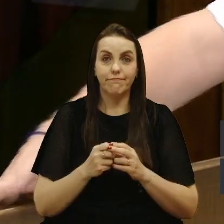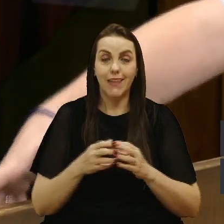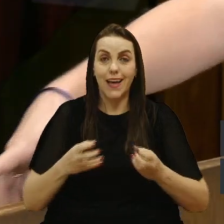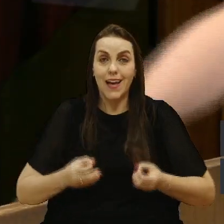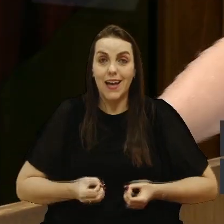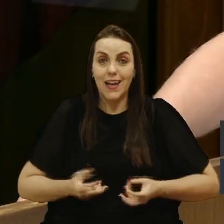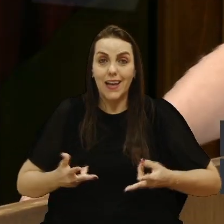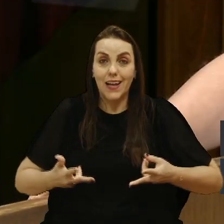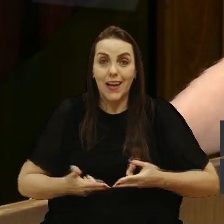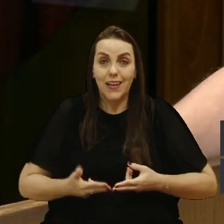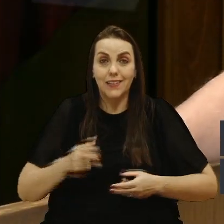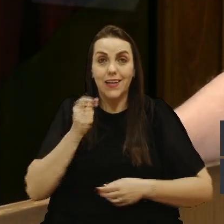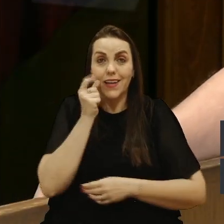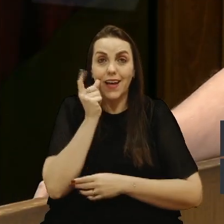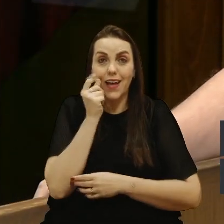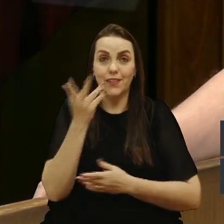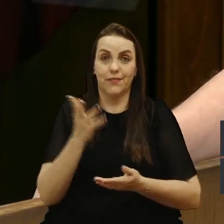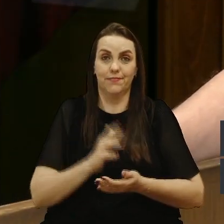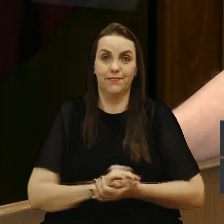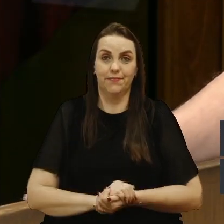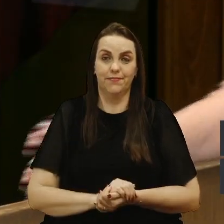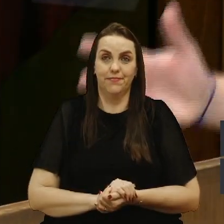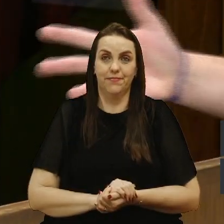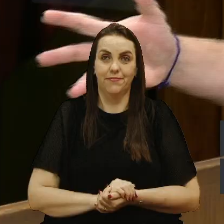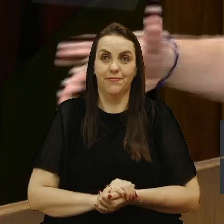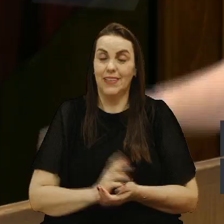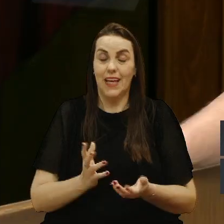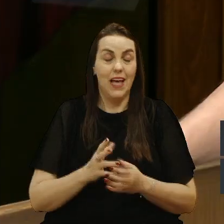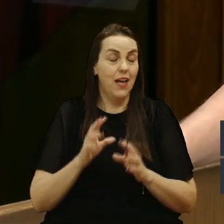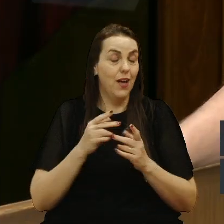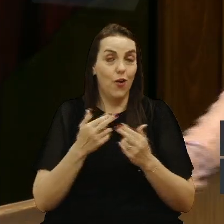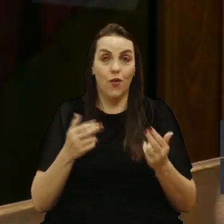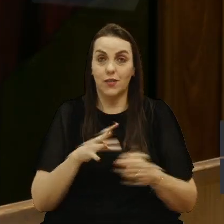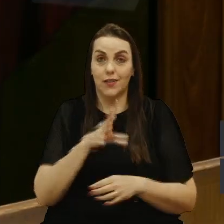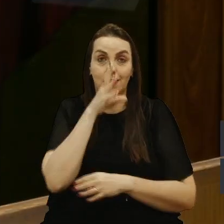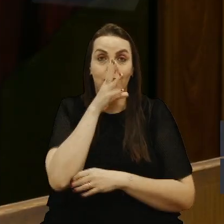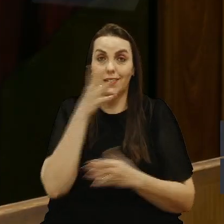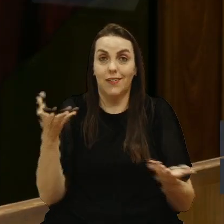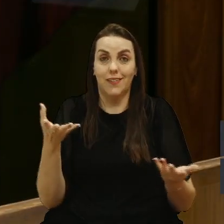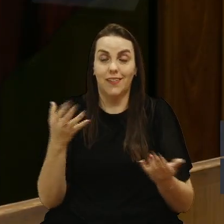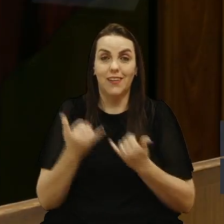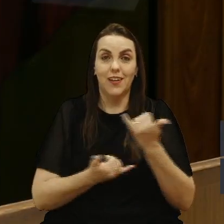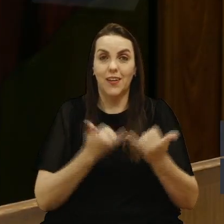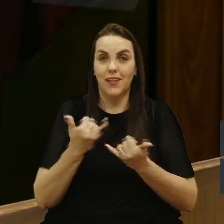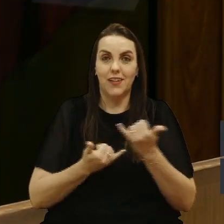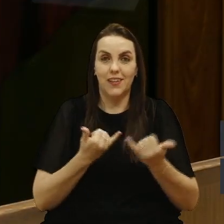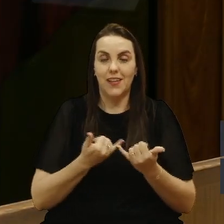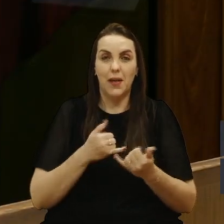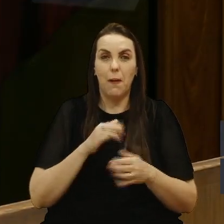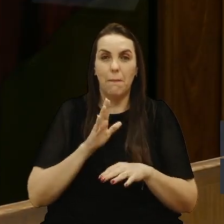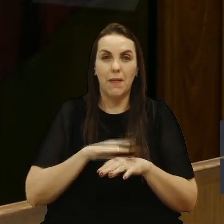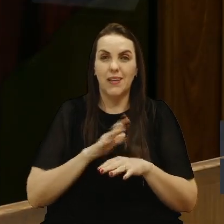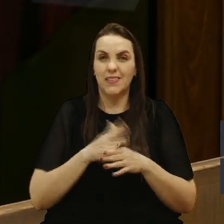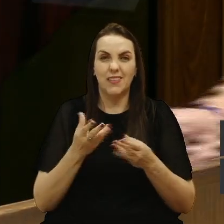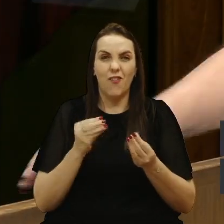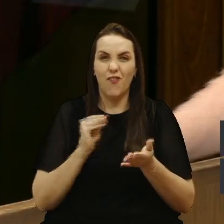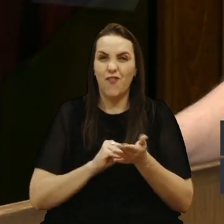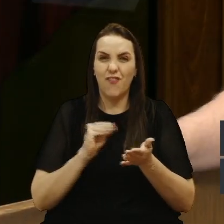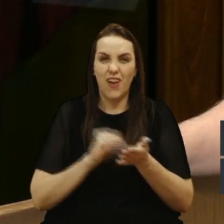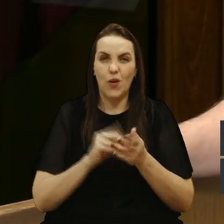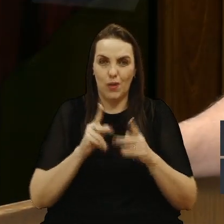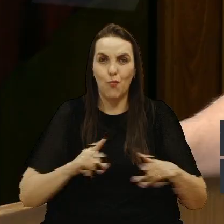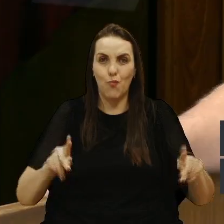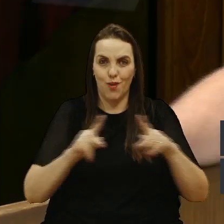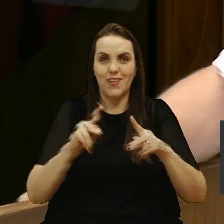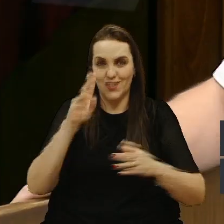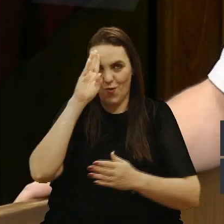castração dos gatos. É um negócio impressionante. Eu brincava que a coisa mais impopular que alguém pode fazer